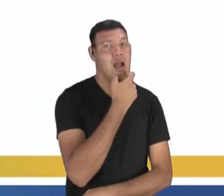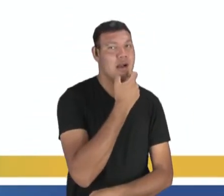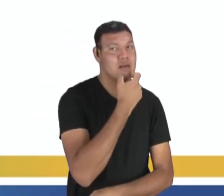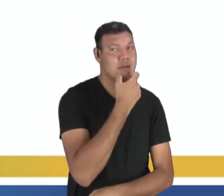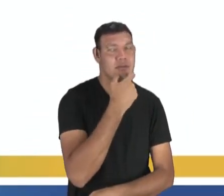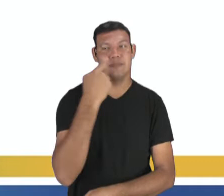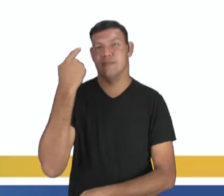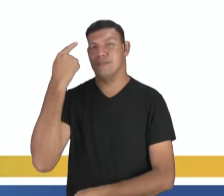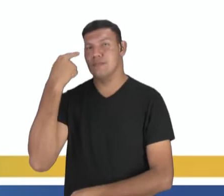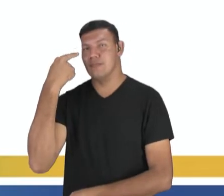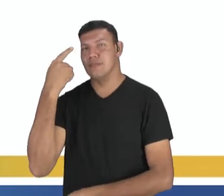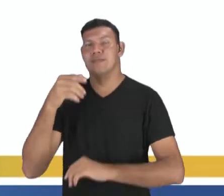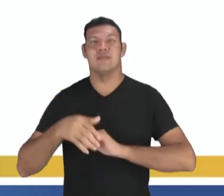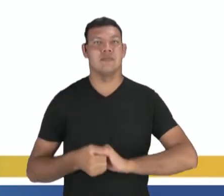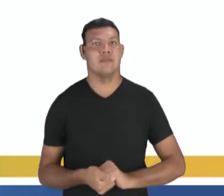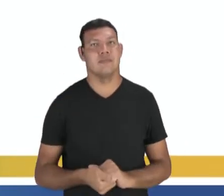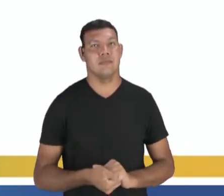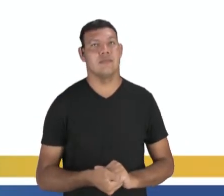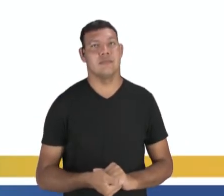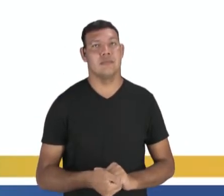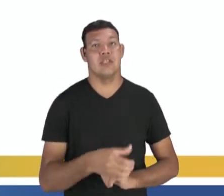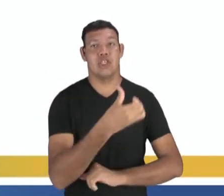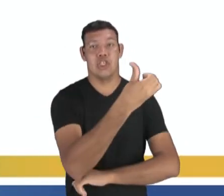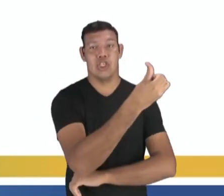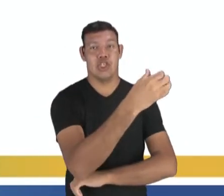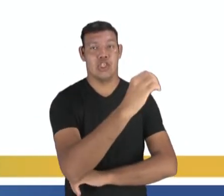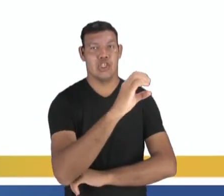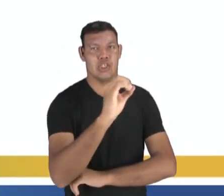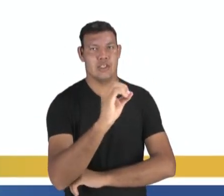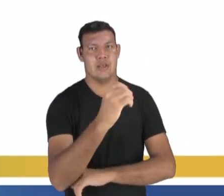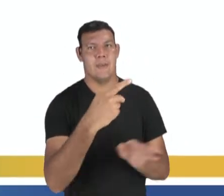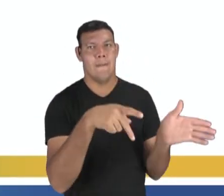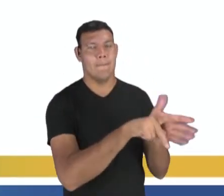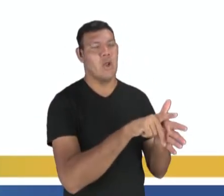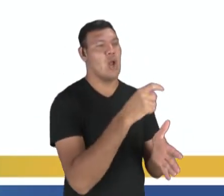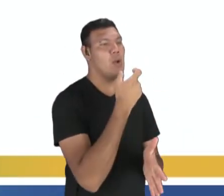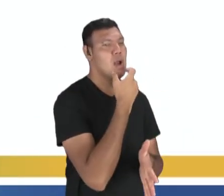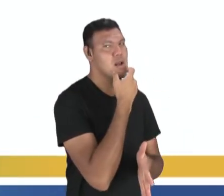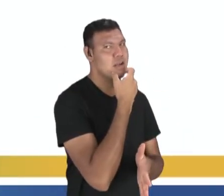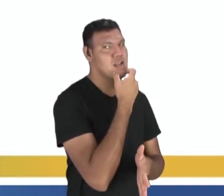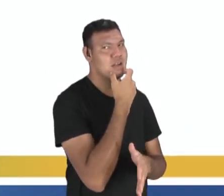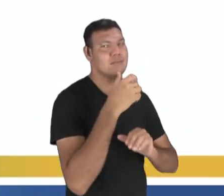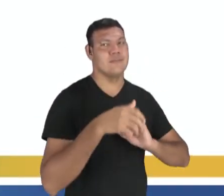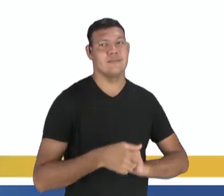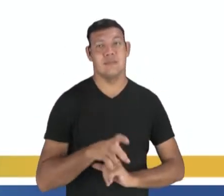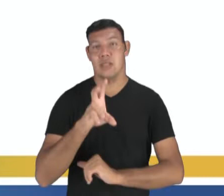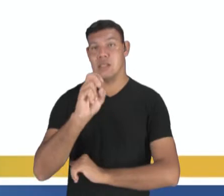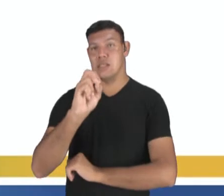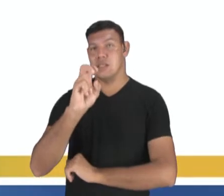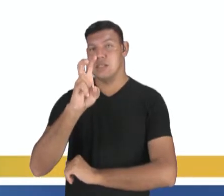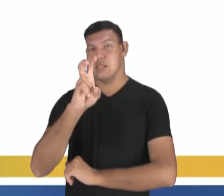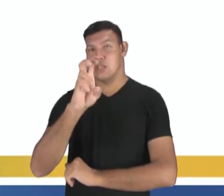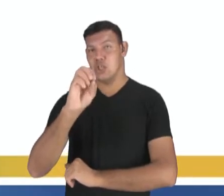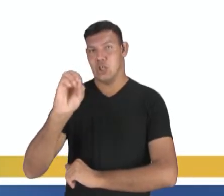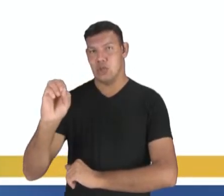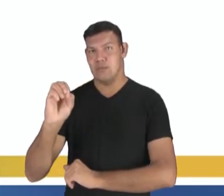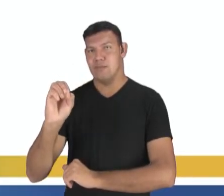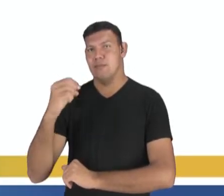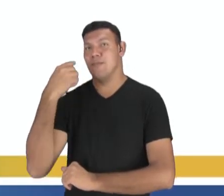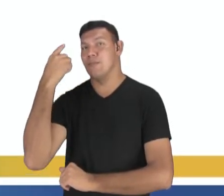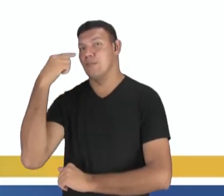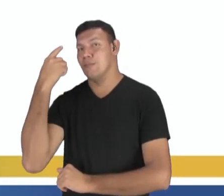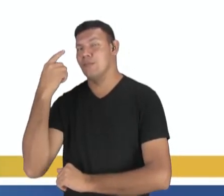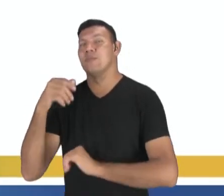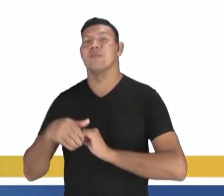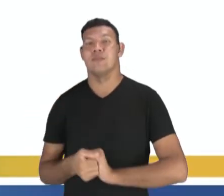né 600 fala inglês a 500 fala